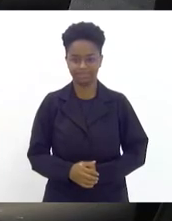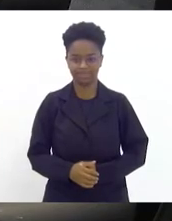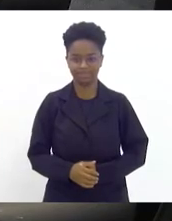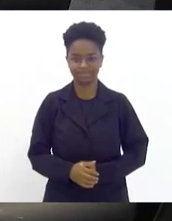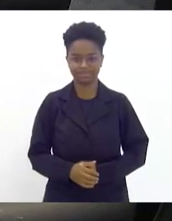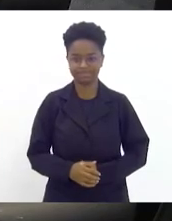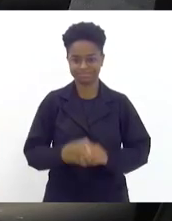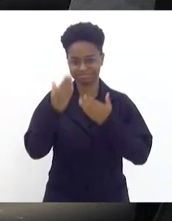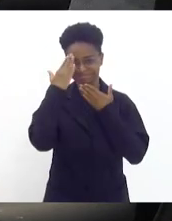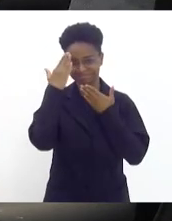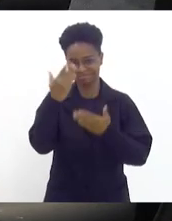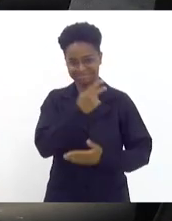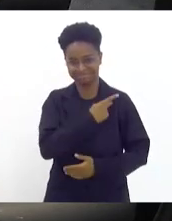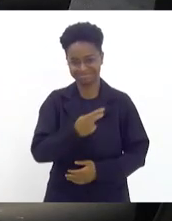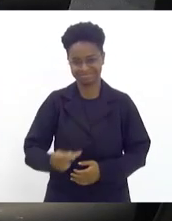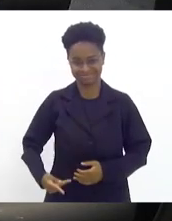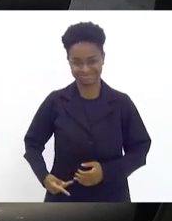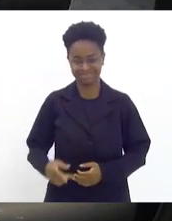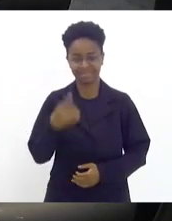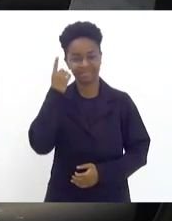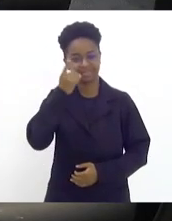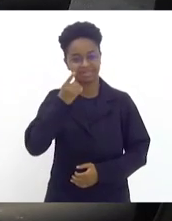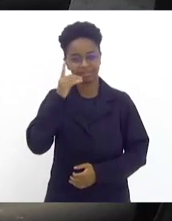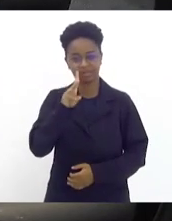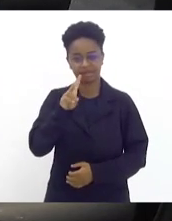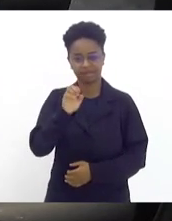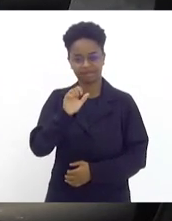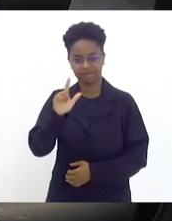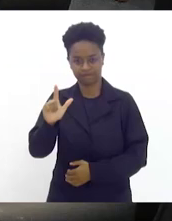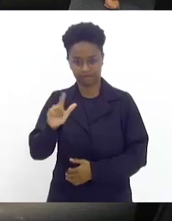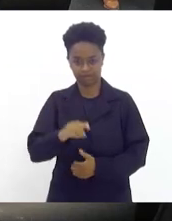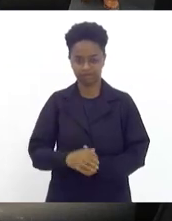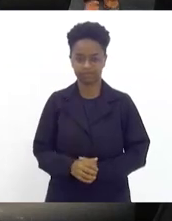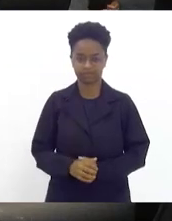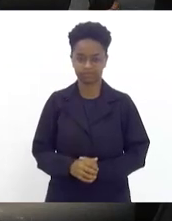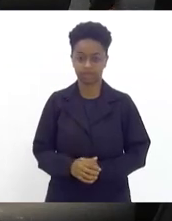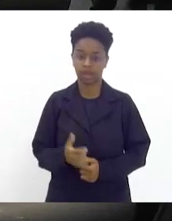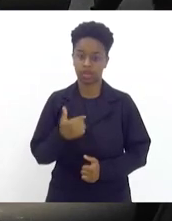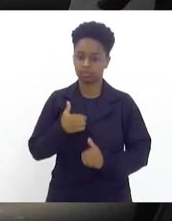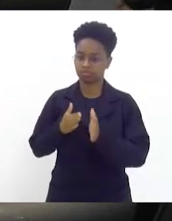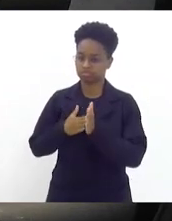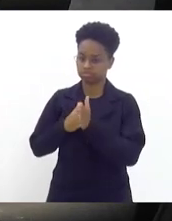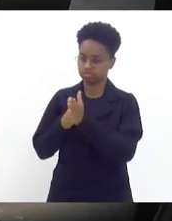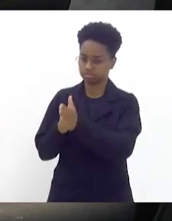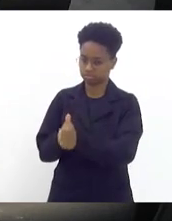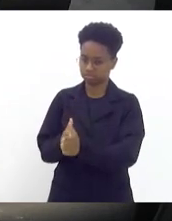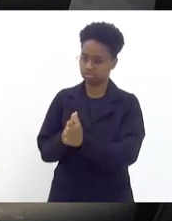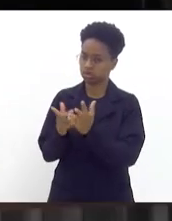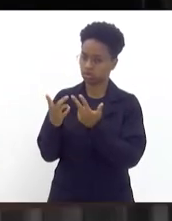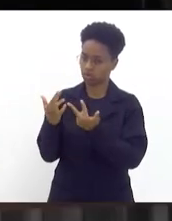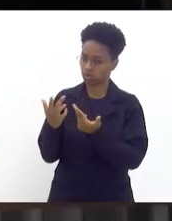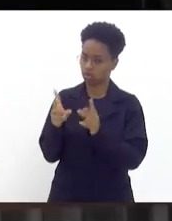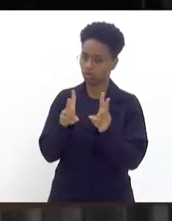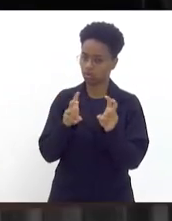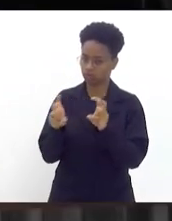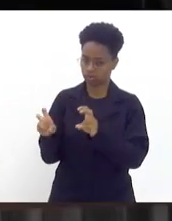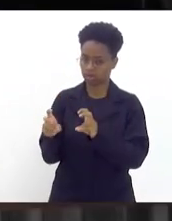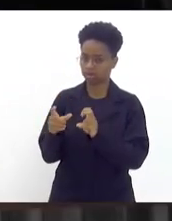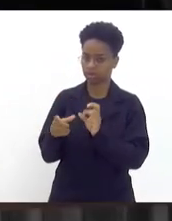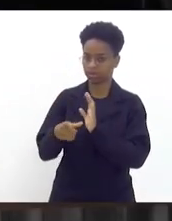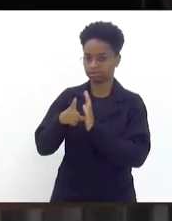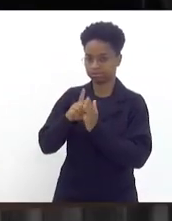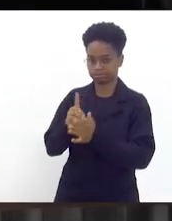Obrigado Presidente Deputado Valdo Ceasa eu vou na mesma linha que os